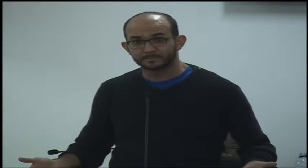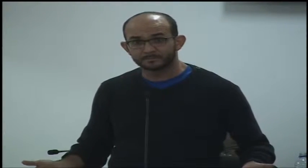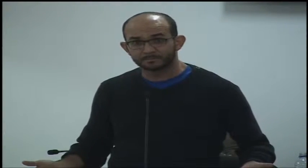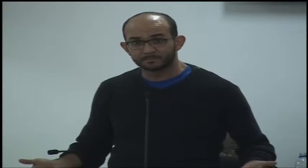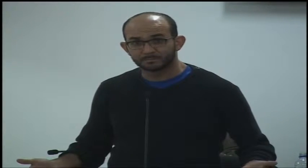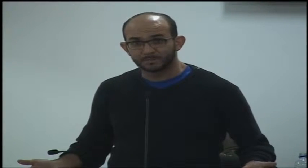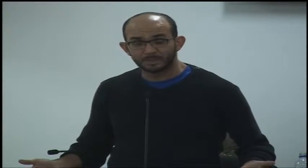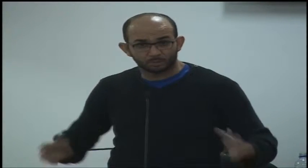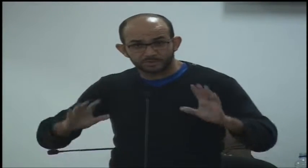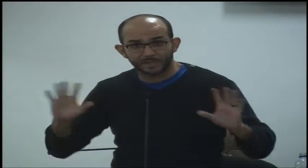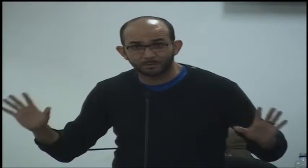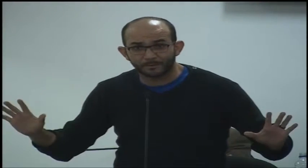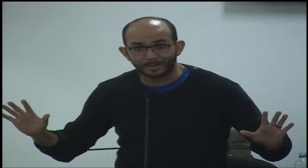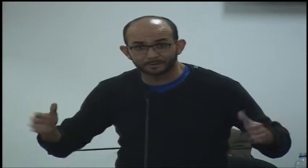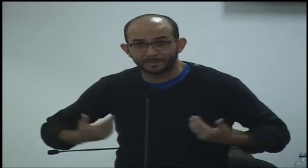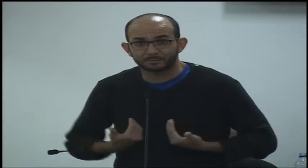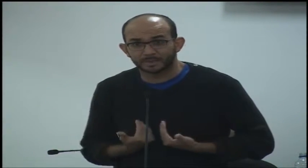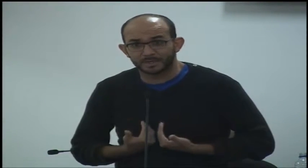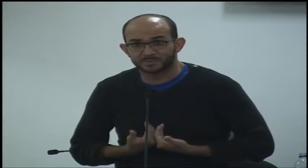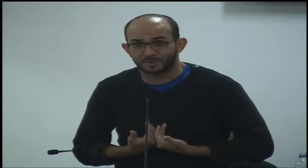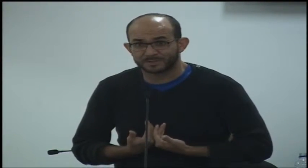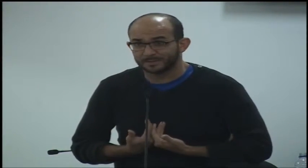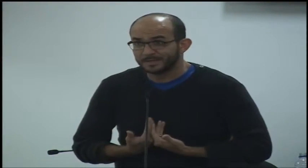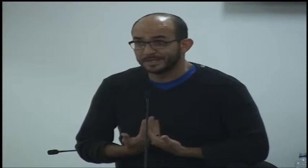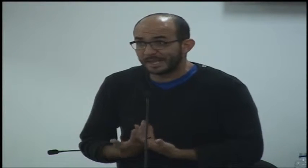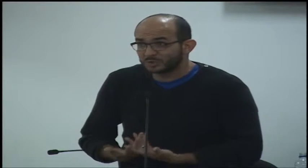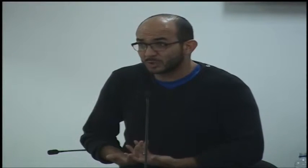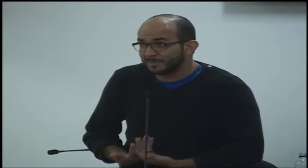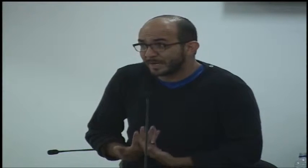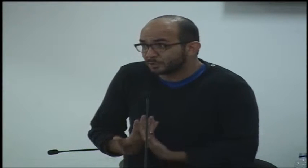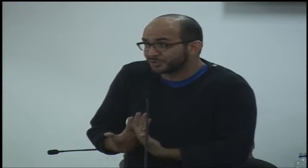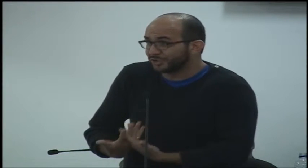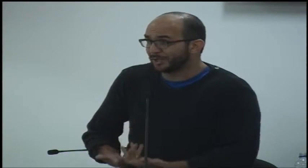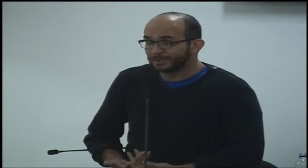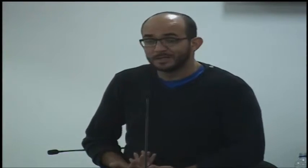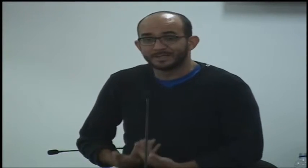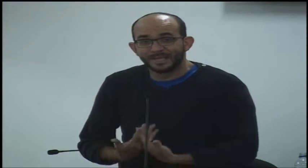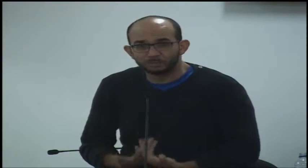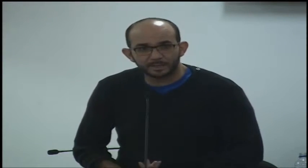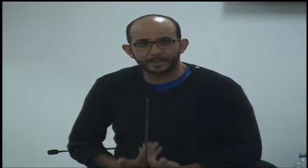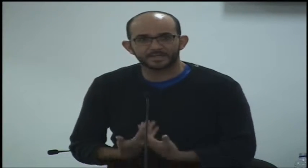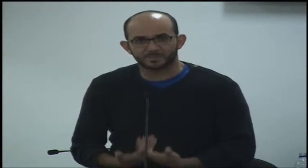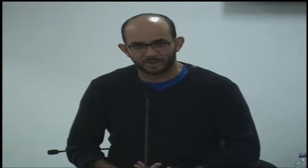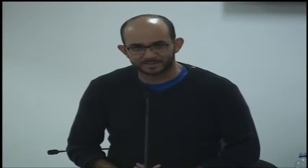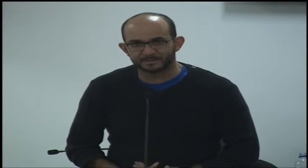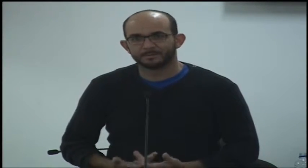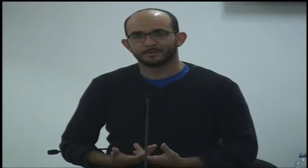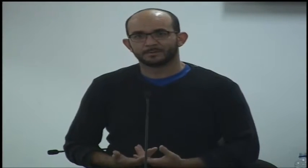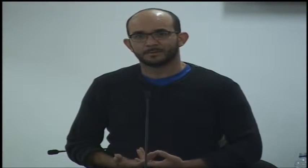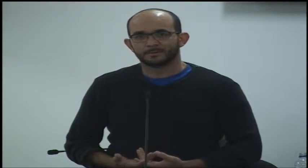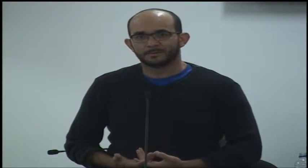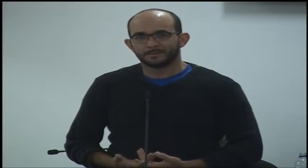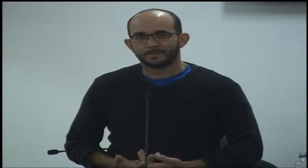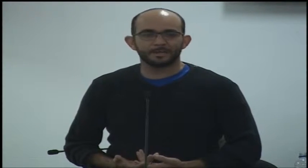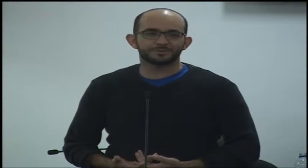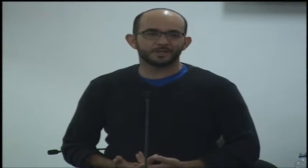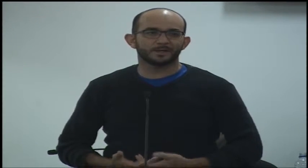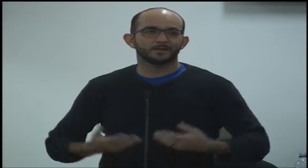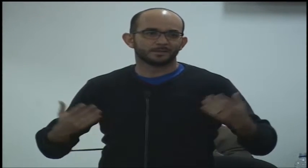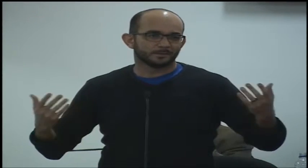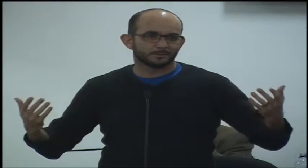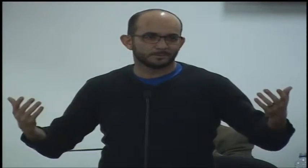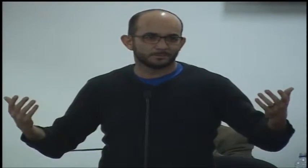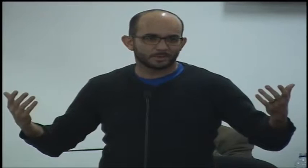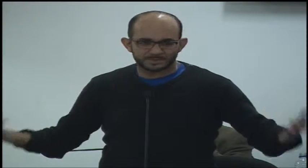solução. E eu não sei qual é, eu também não tenho a resposta. E é isso que me angustia, não ter a resposta. E aí eu